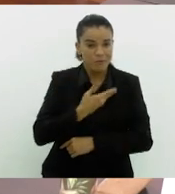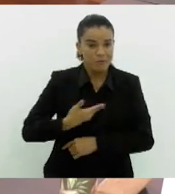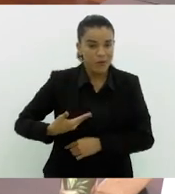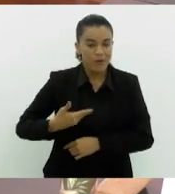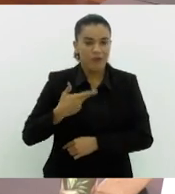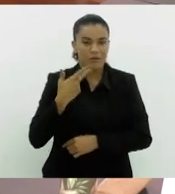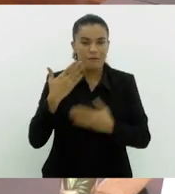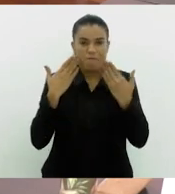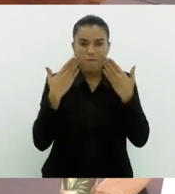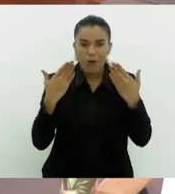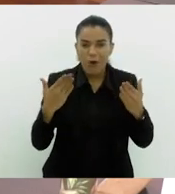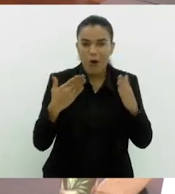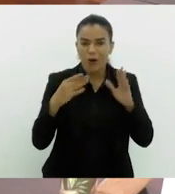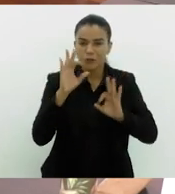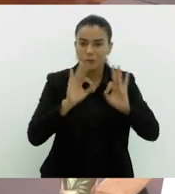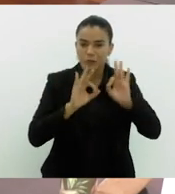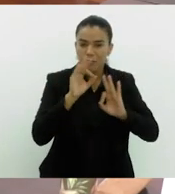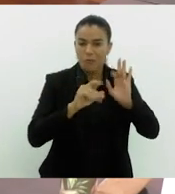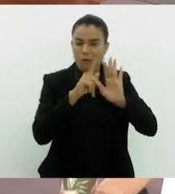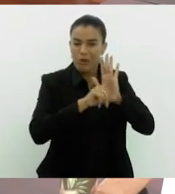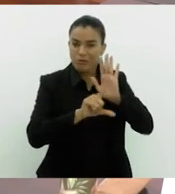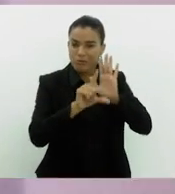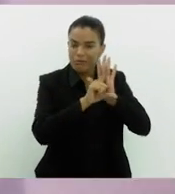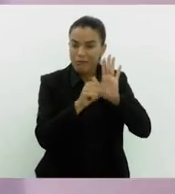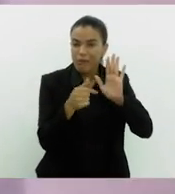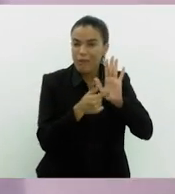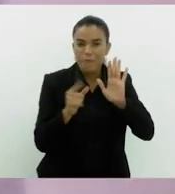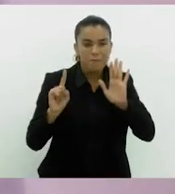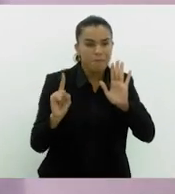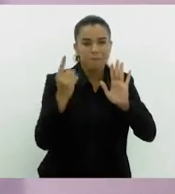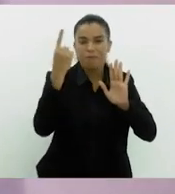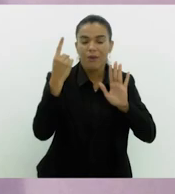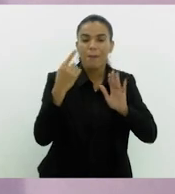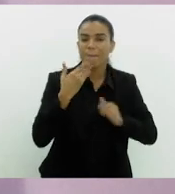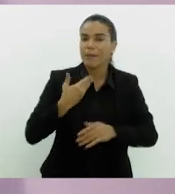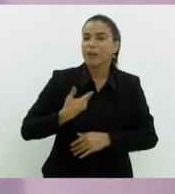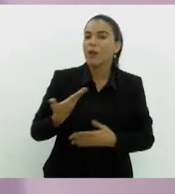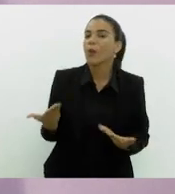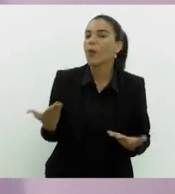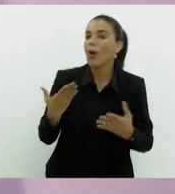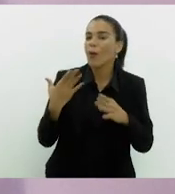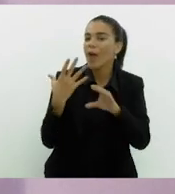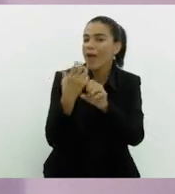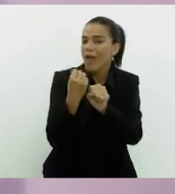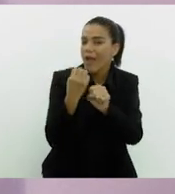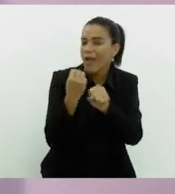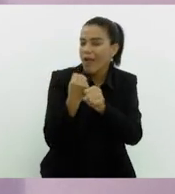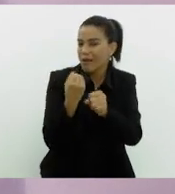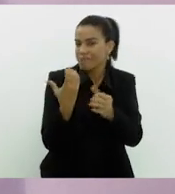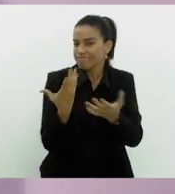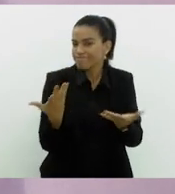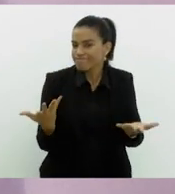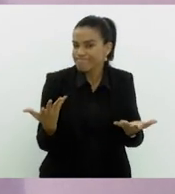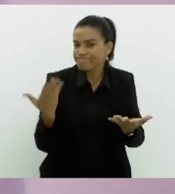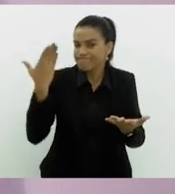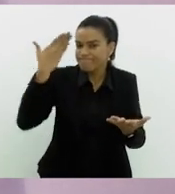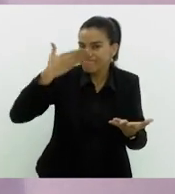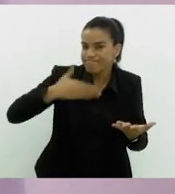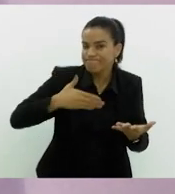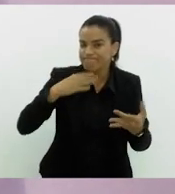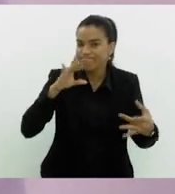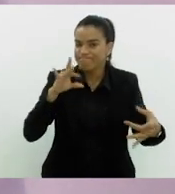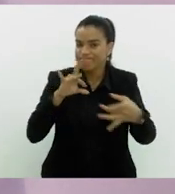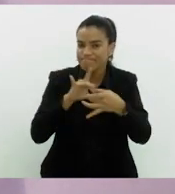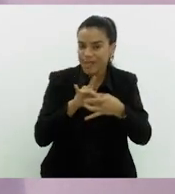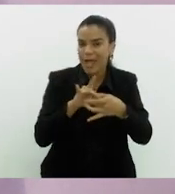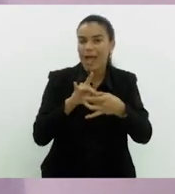gente apresenta um projeto de lei, a primeira coisa que nos pedem é: mas quais são os dados que correspondem